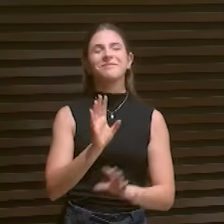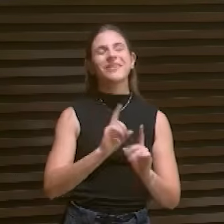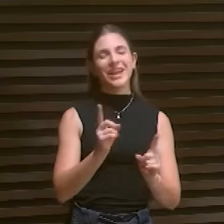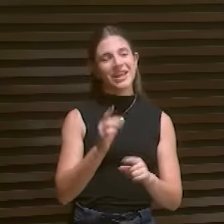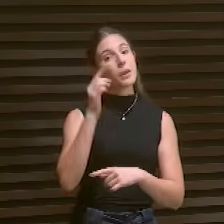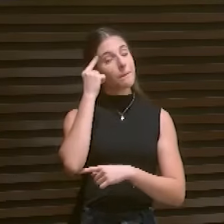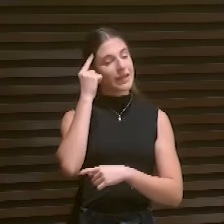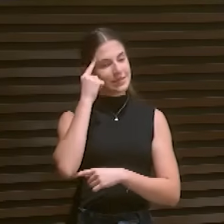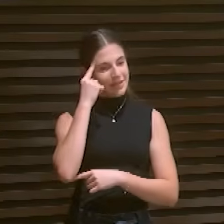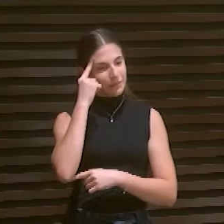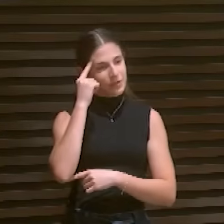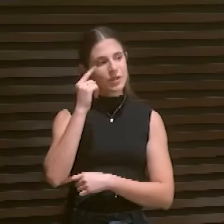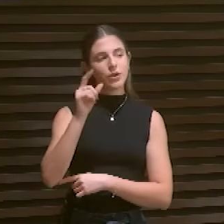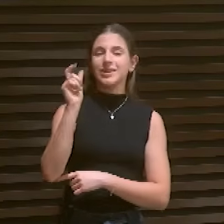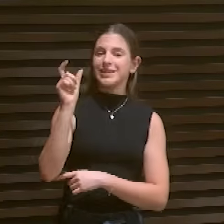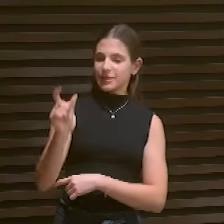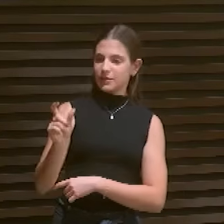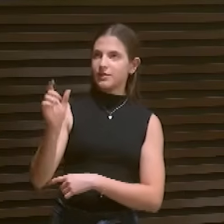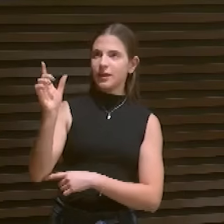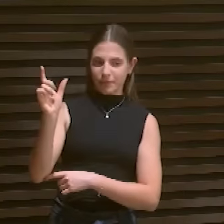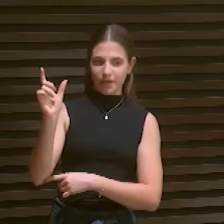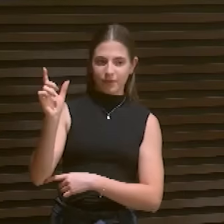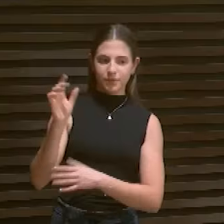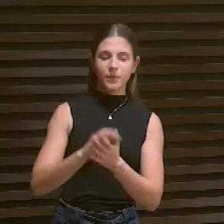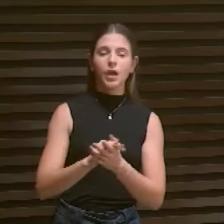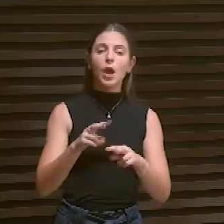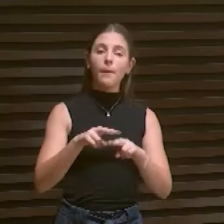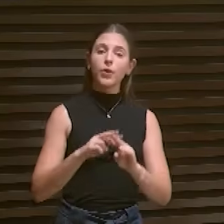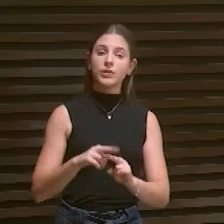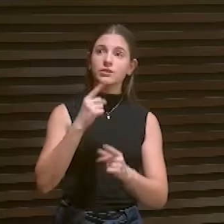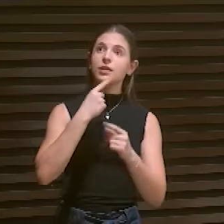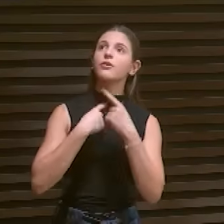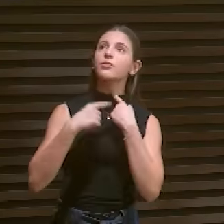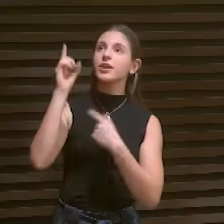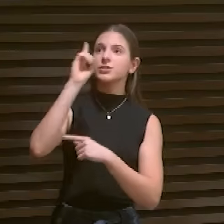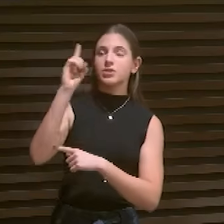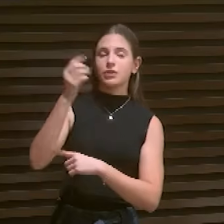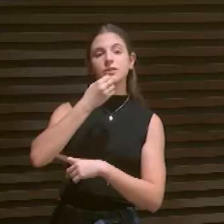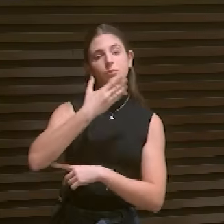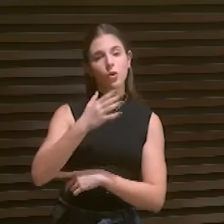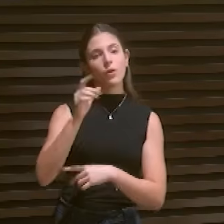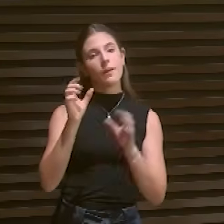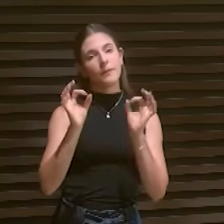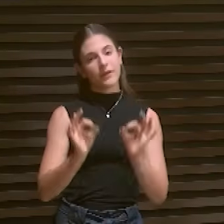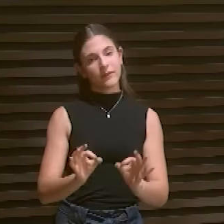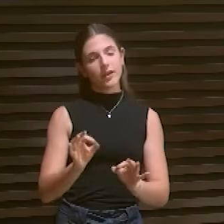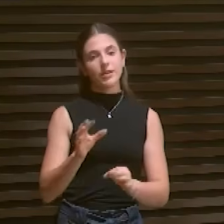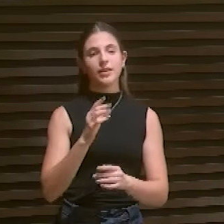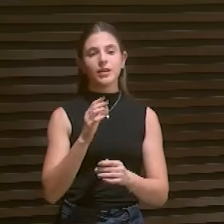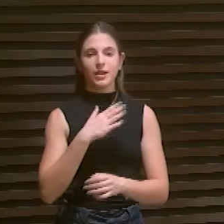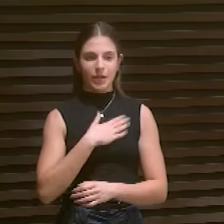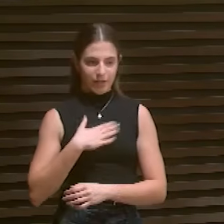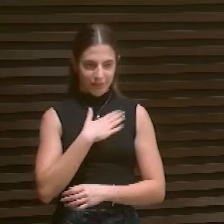na palavra. Por isso que a vontade de Deus é boa, perfeita e agradável. Mas a vontade de